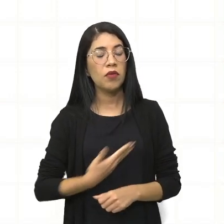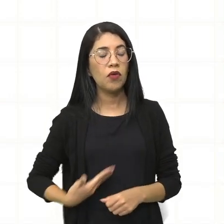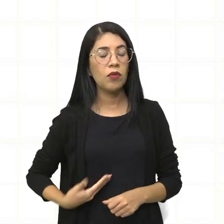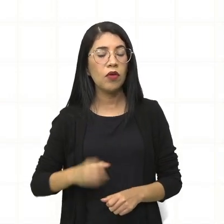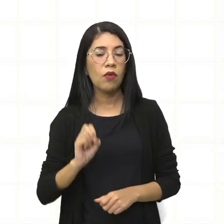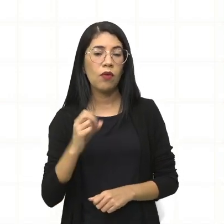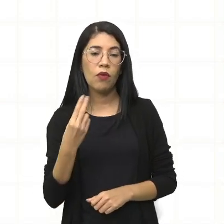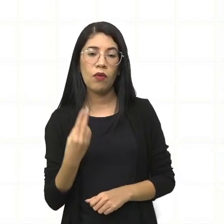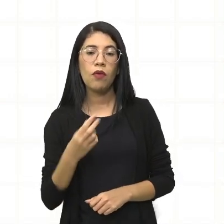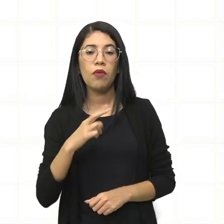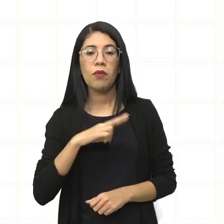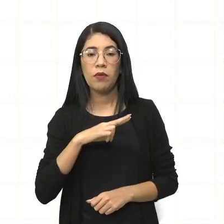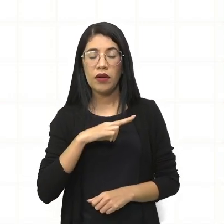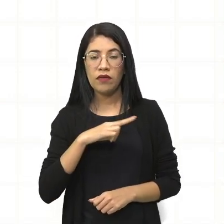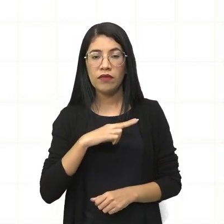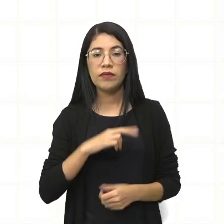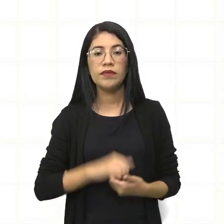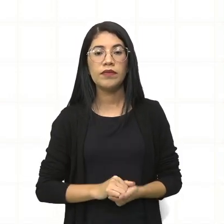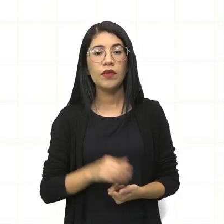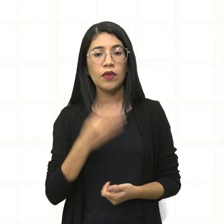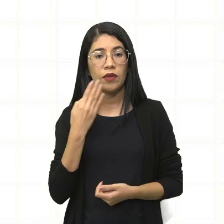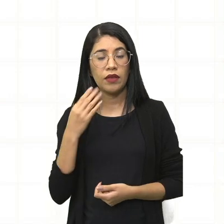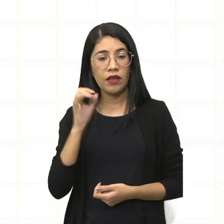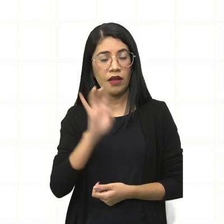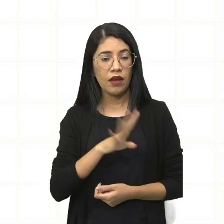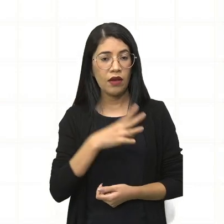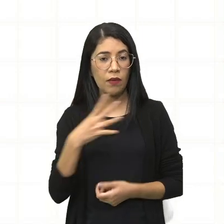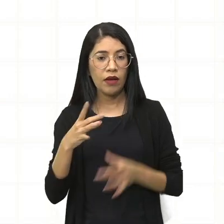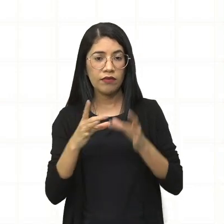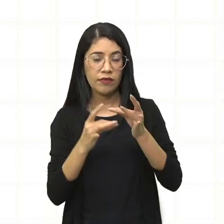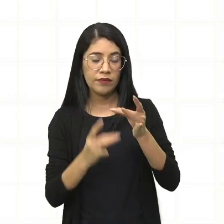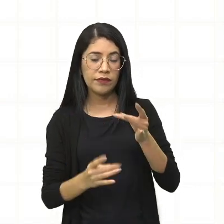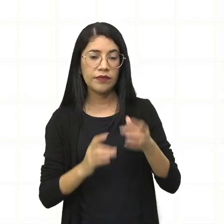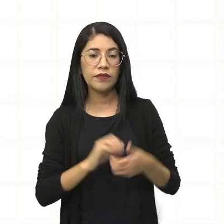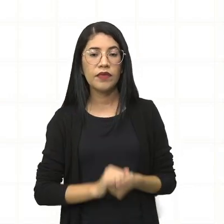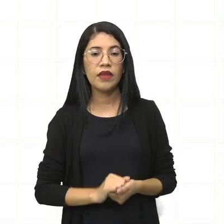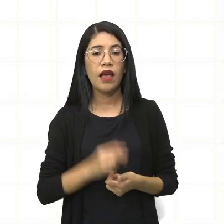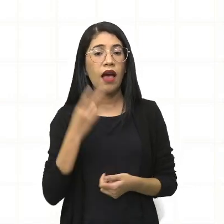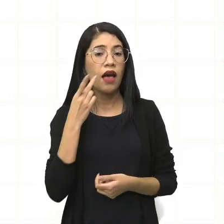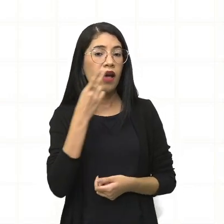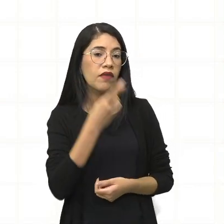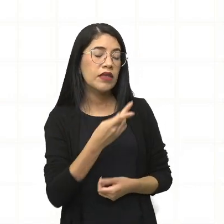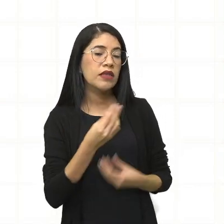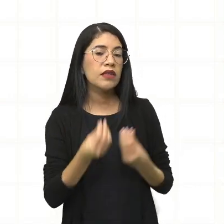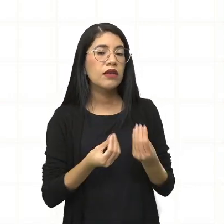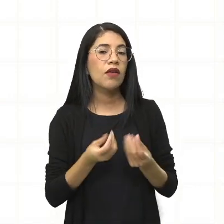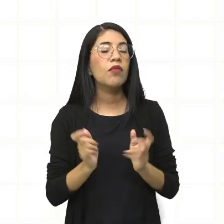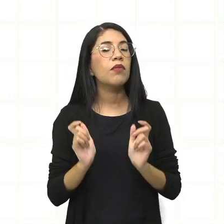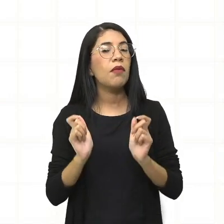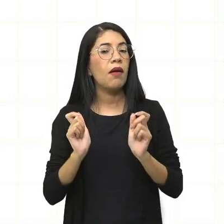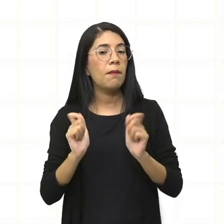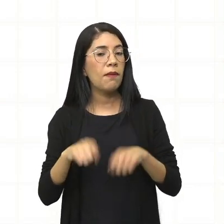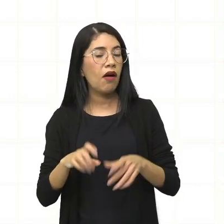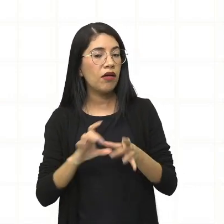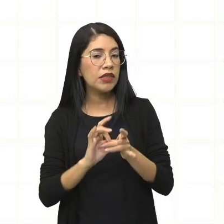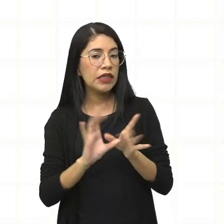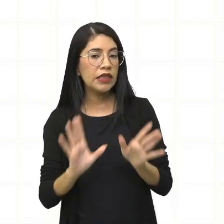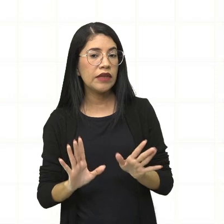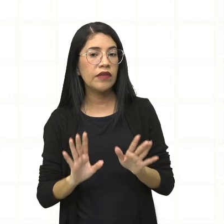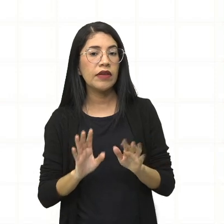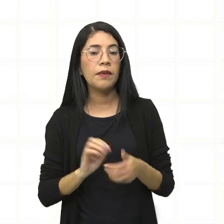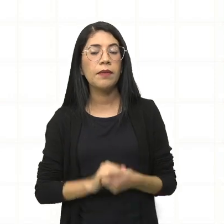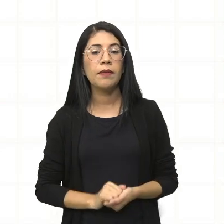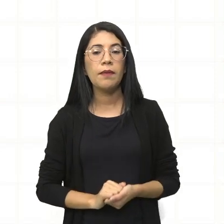como vocês podem estar acompanhando aí no quadro. A visitação é permitida,